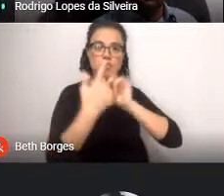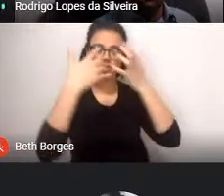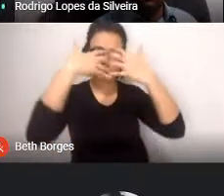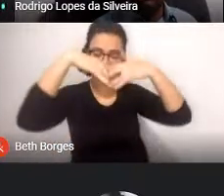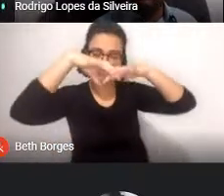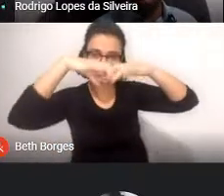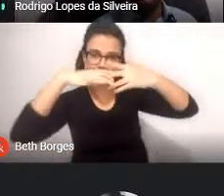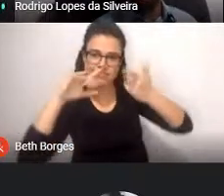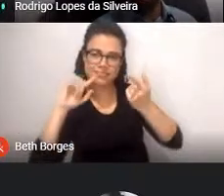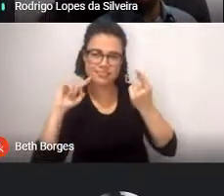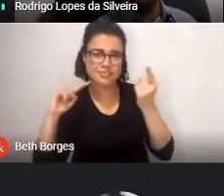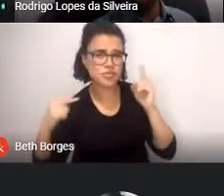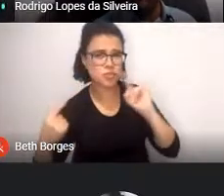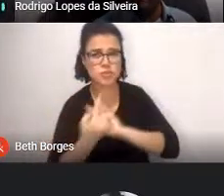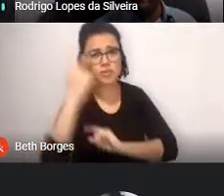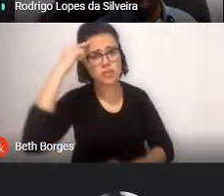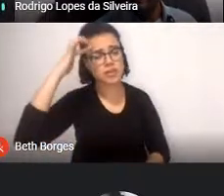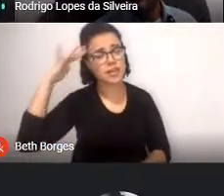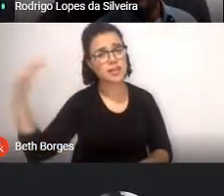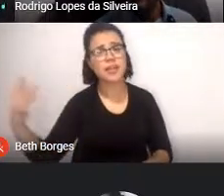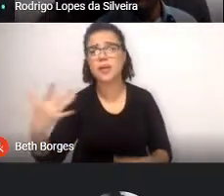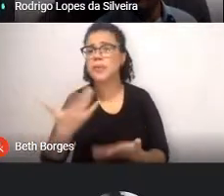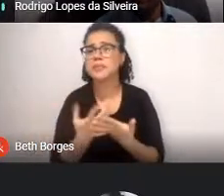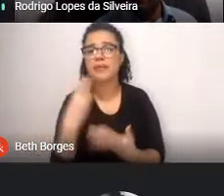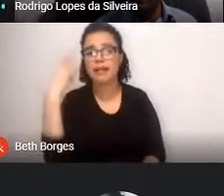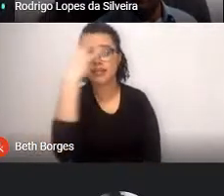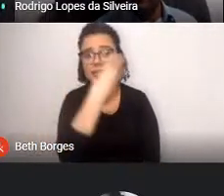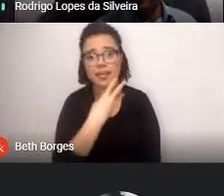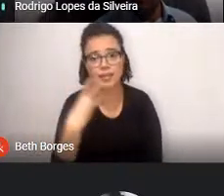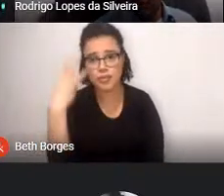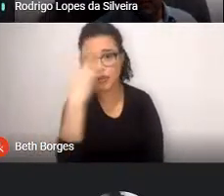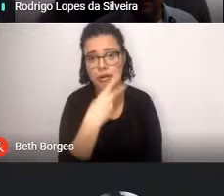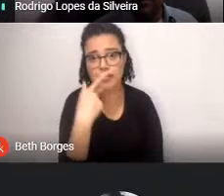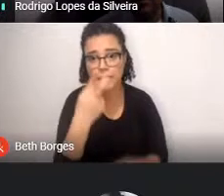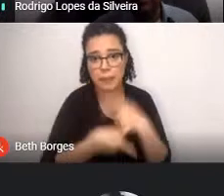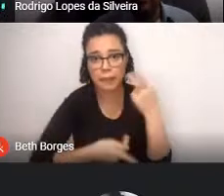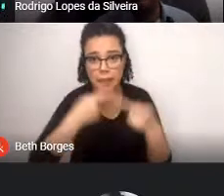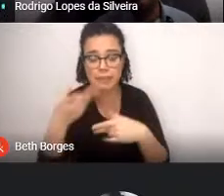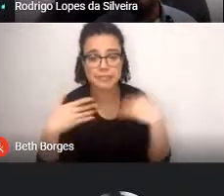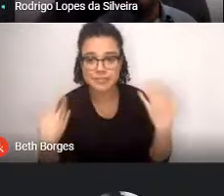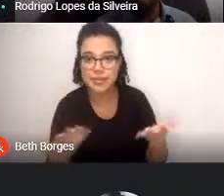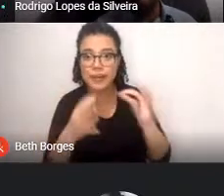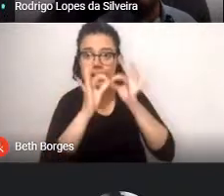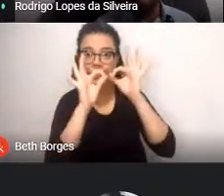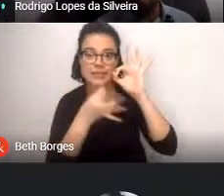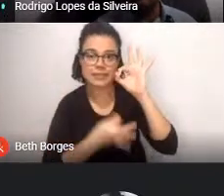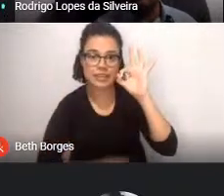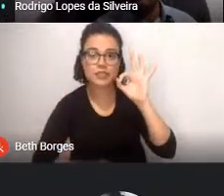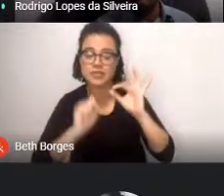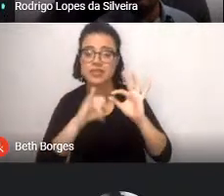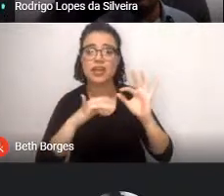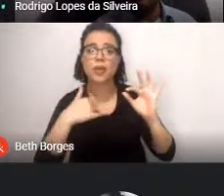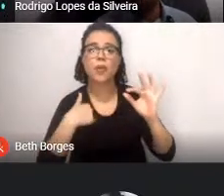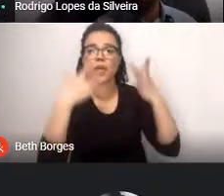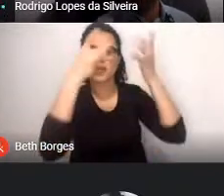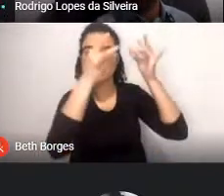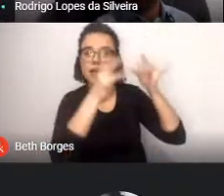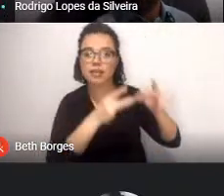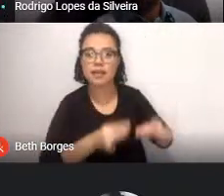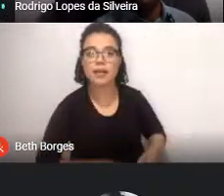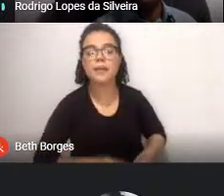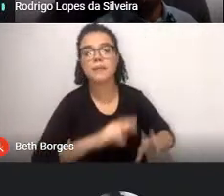no mínimo 3 horas de fala, né? E infelizmente se tornaria muito cansativo, né? Pois 3 horas é muito